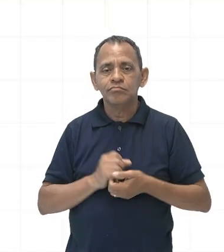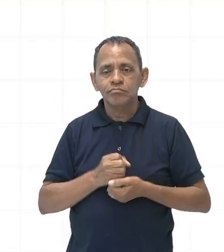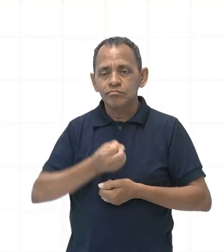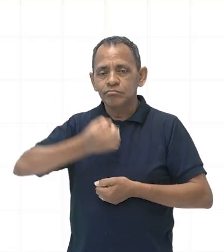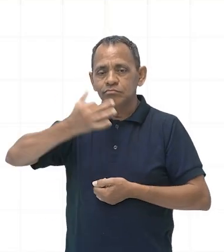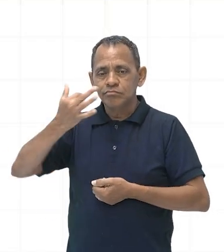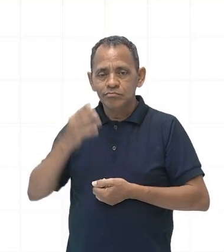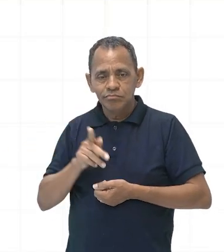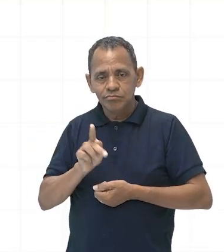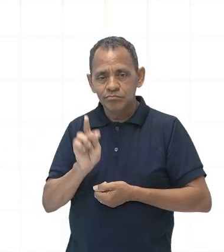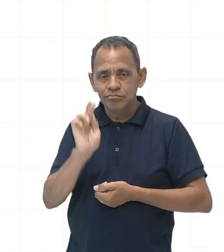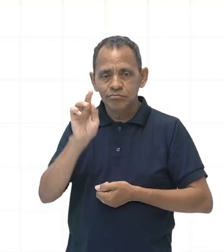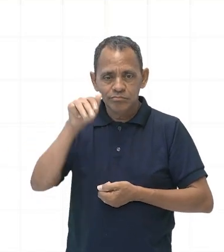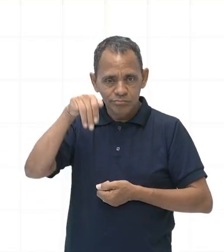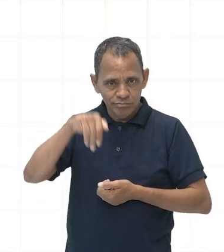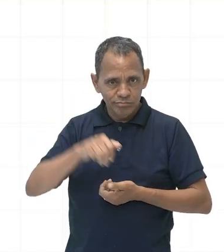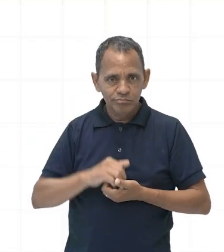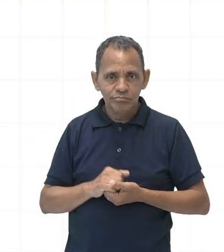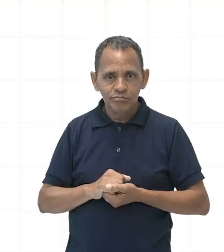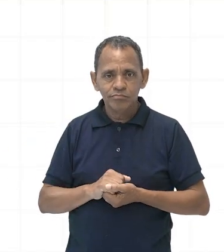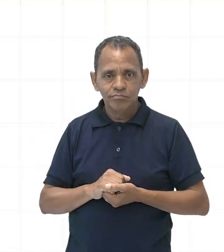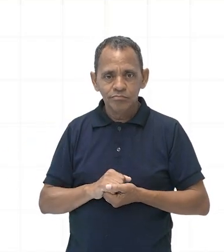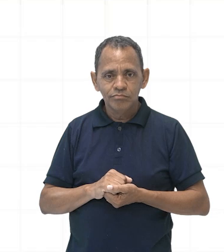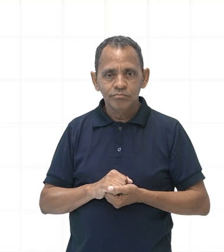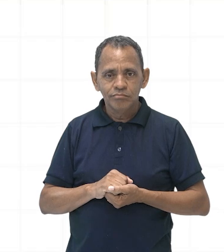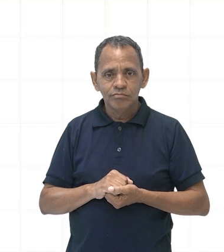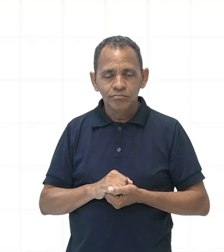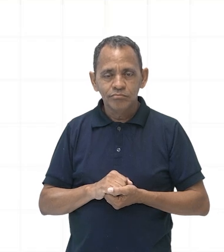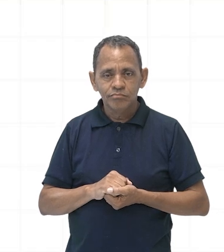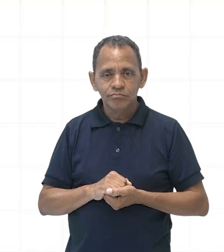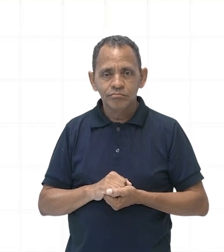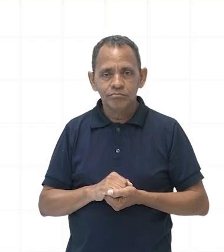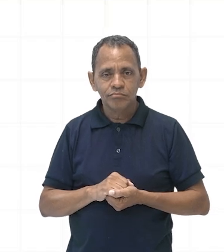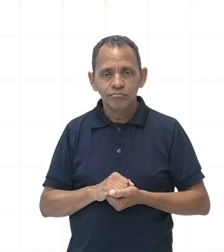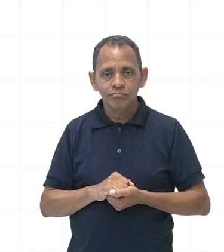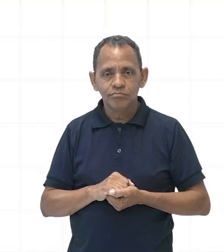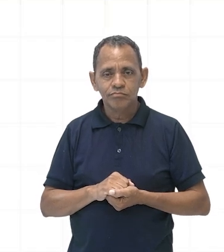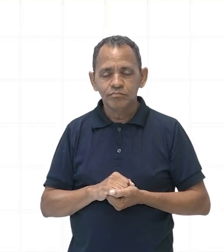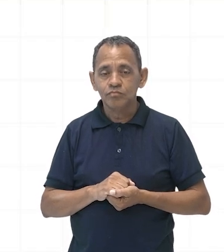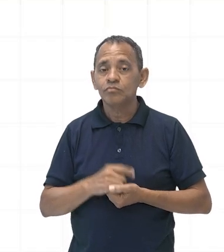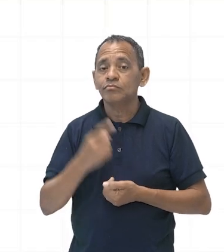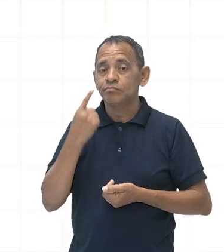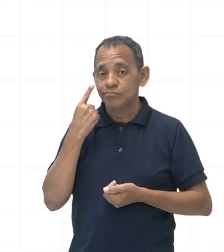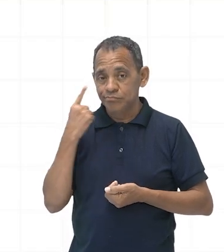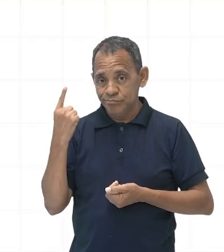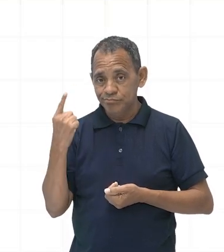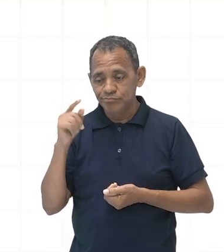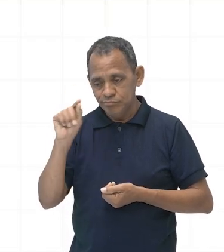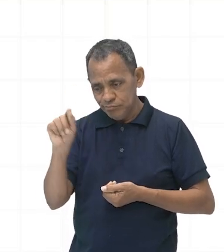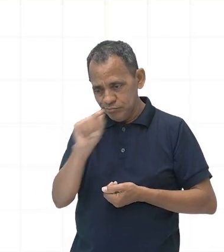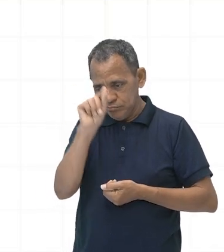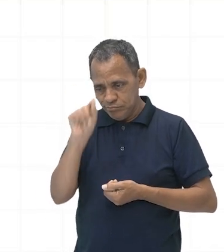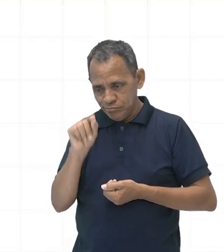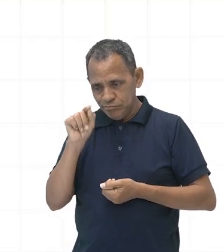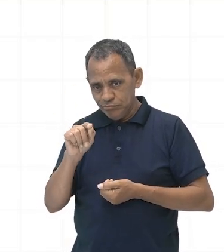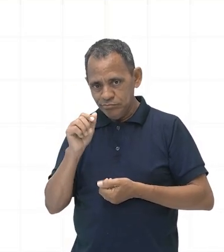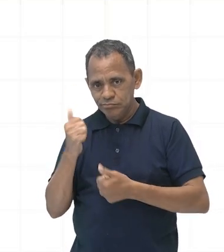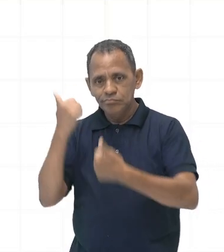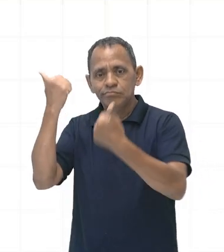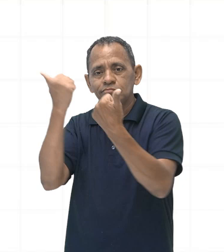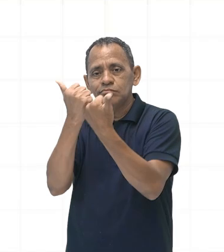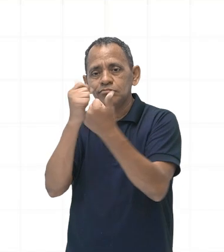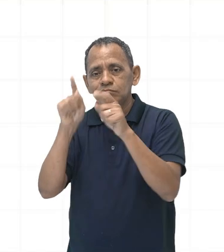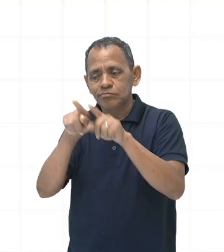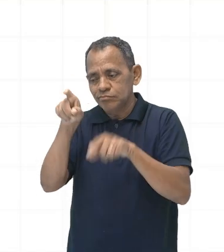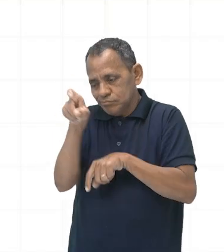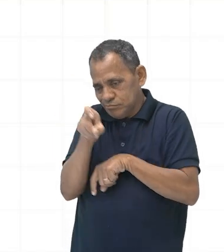percorrerá? Então, justamente, deu certinho, né? Então, quer dizer que nessa interrogação aqui é justamente